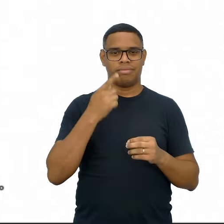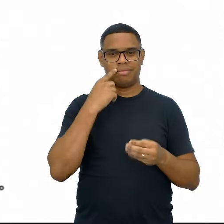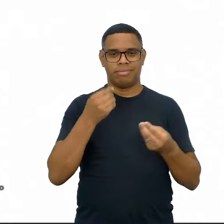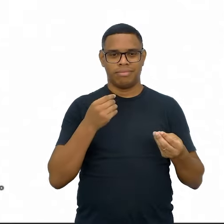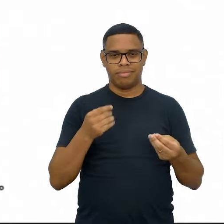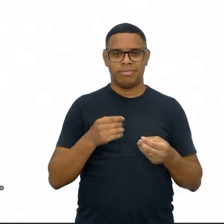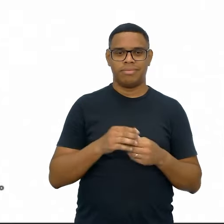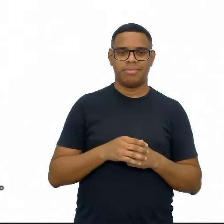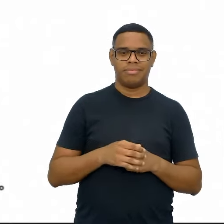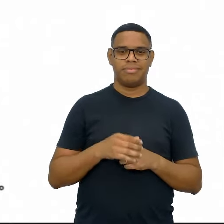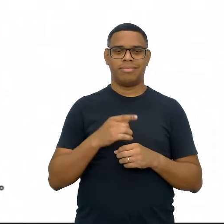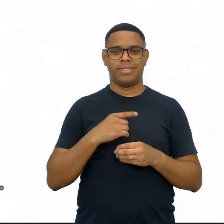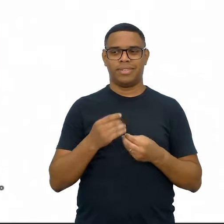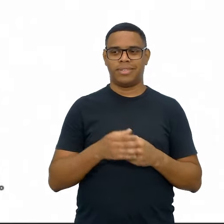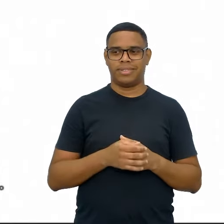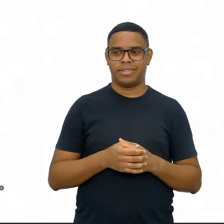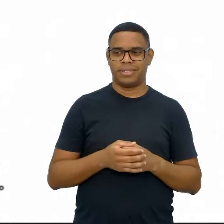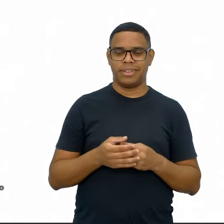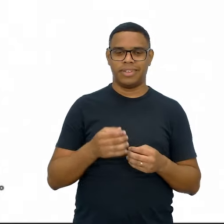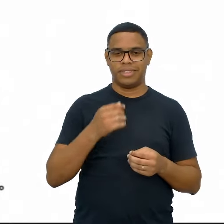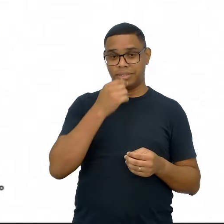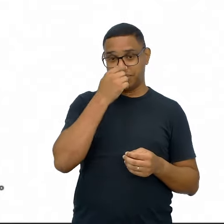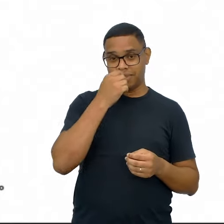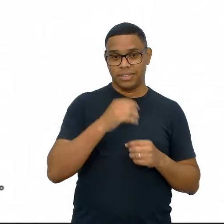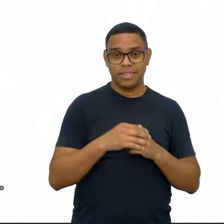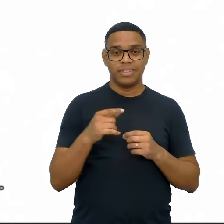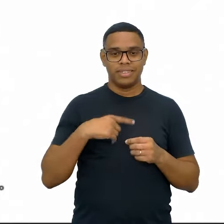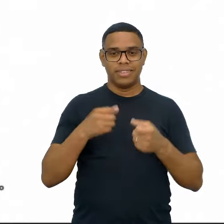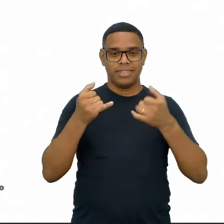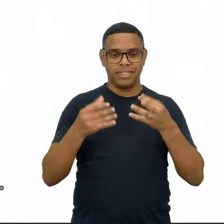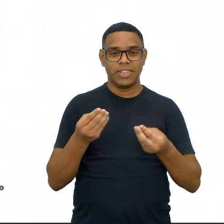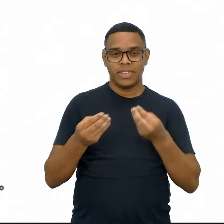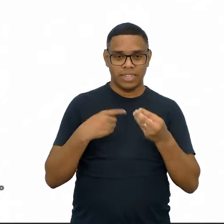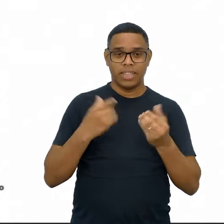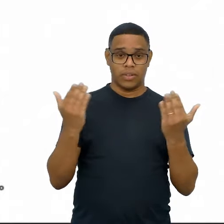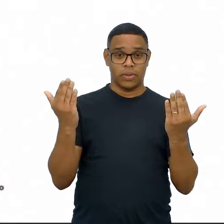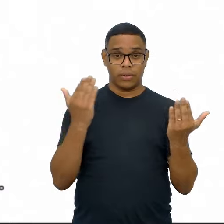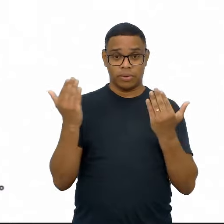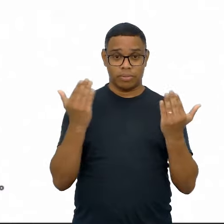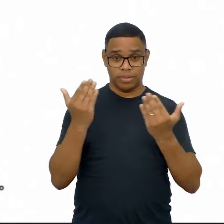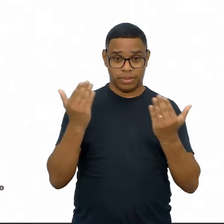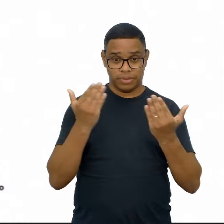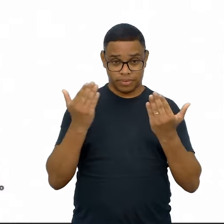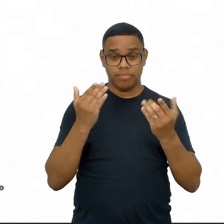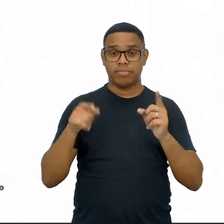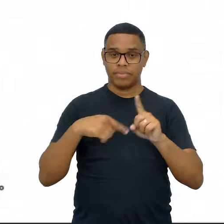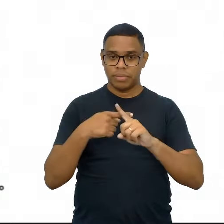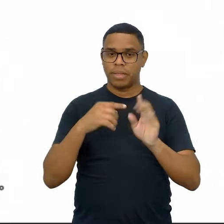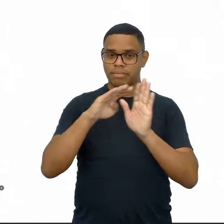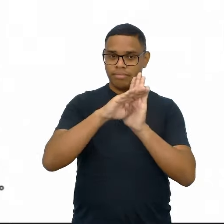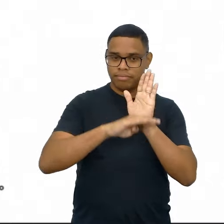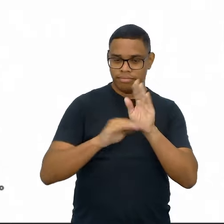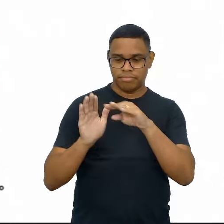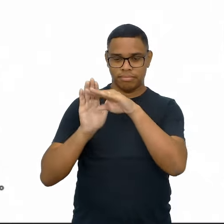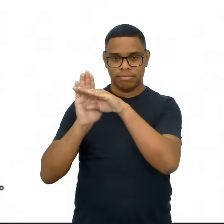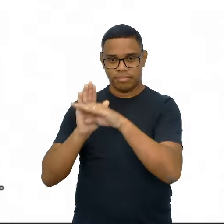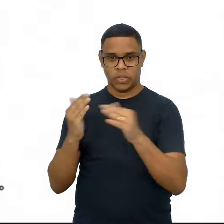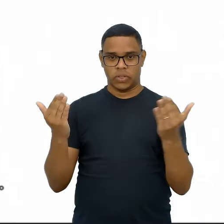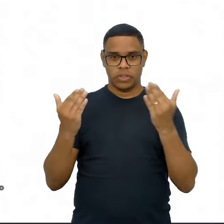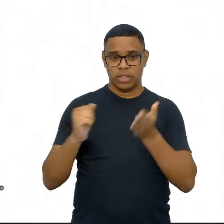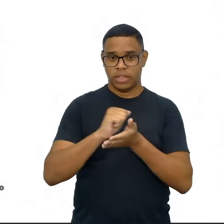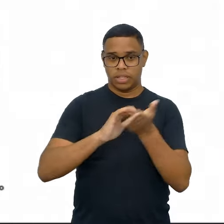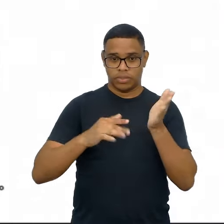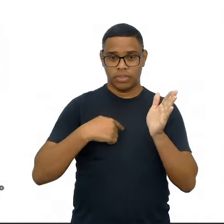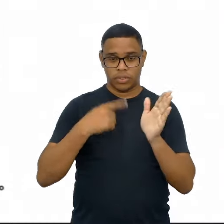embora, né, ela não traga na sua descrição a comparação e a ordenação, né, a atividade que